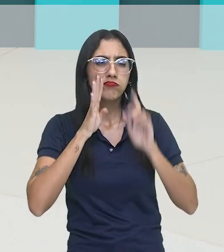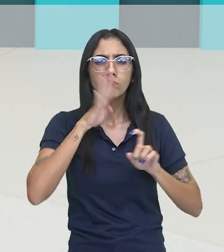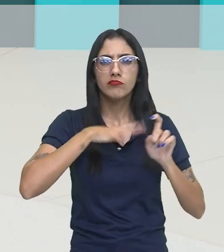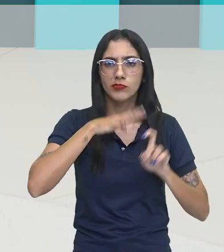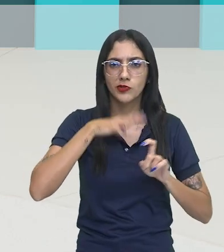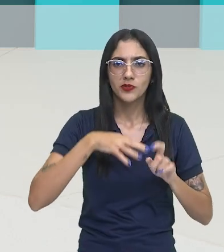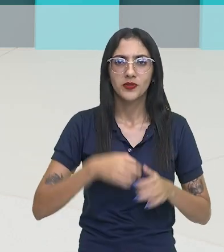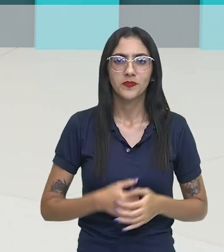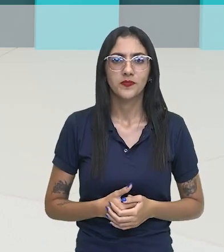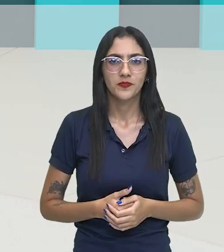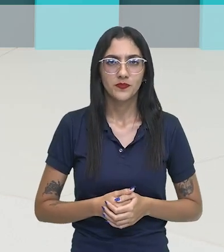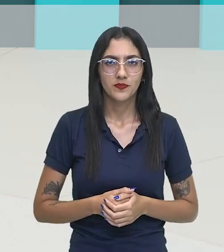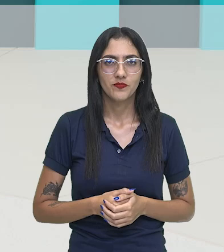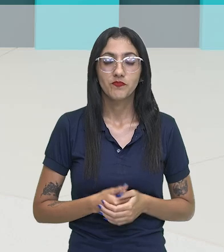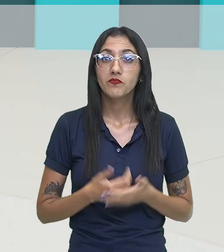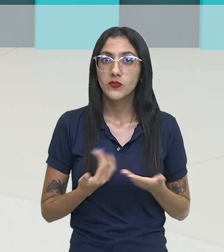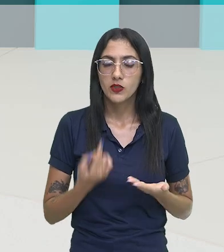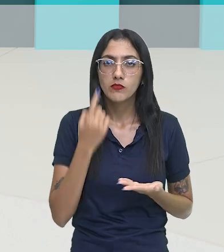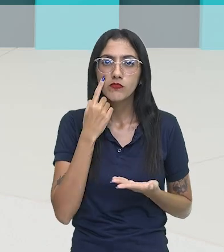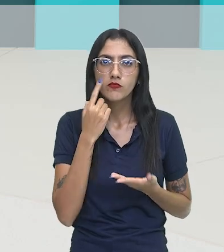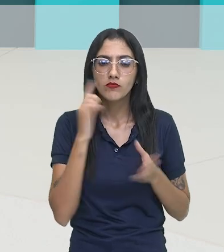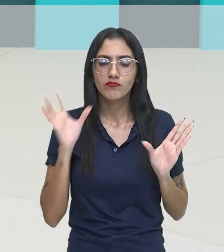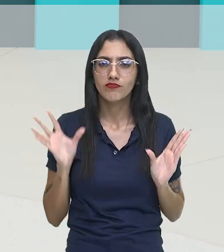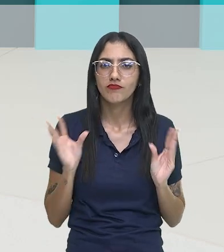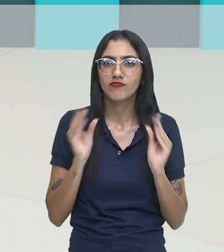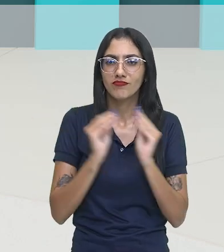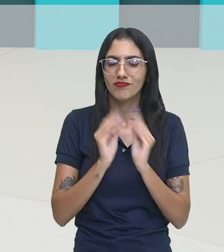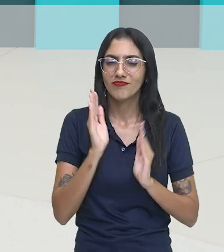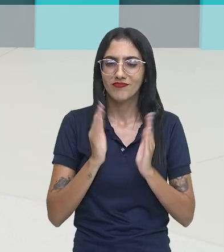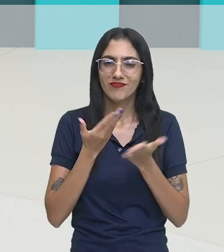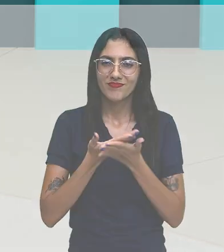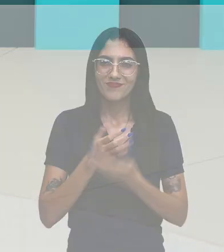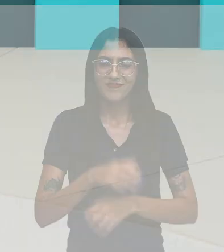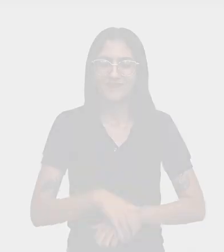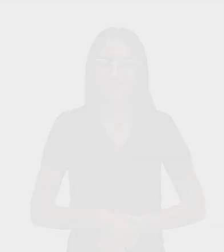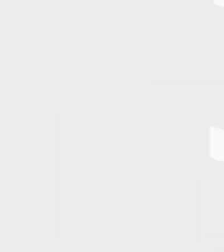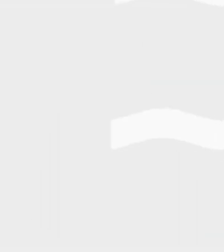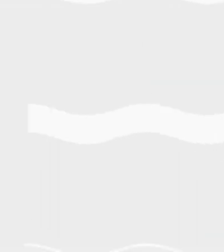né, de subjetivismo. Então, a gente recordou brevemente o que nós vimos nesta unidade.